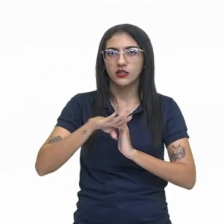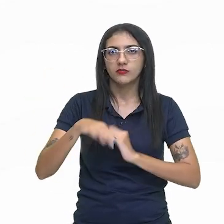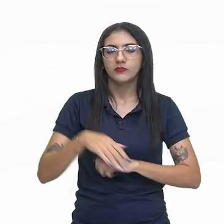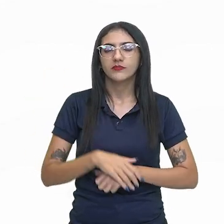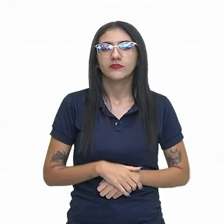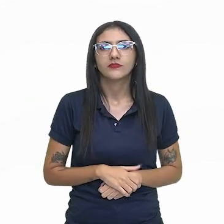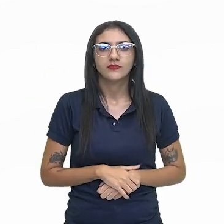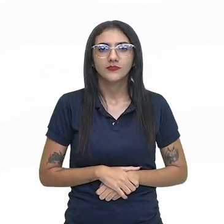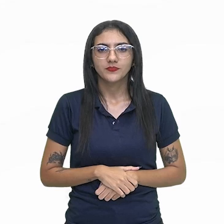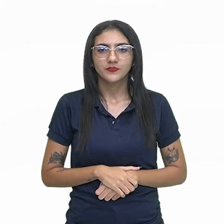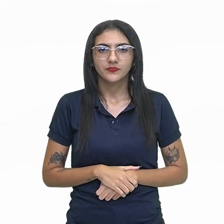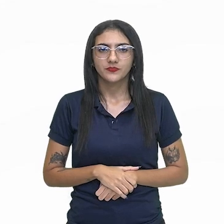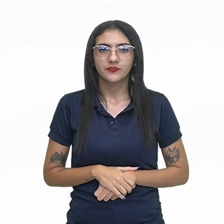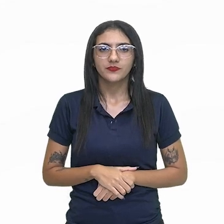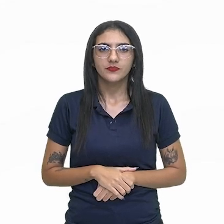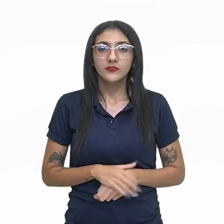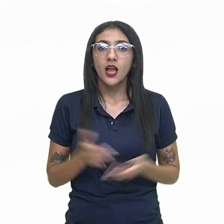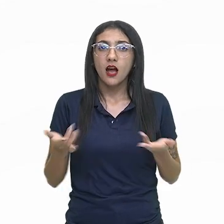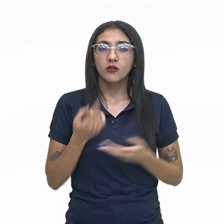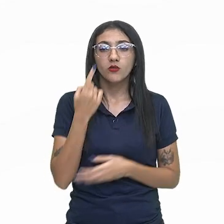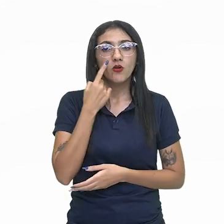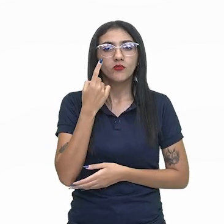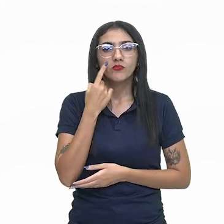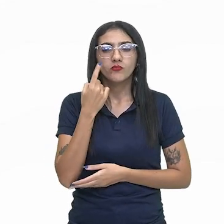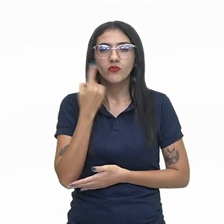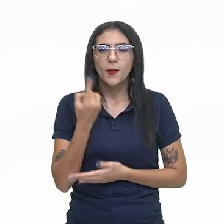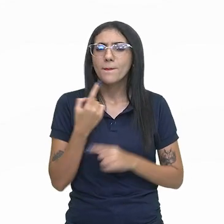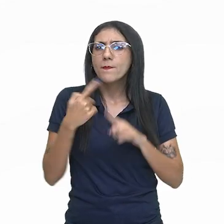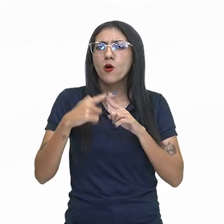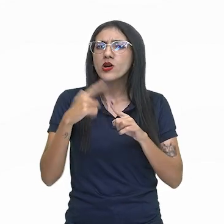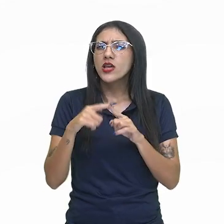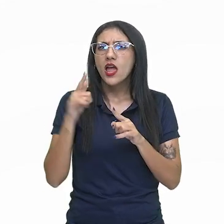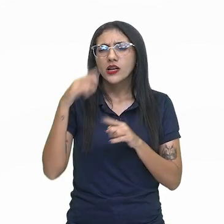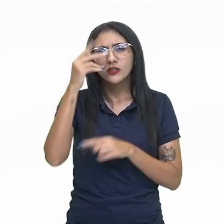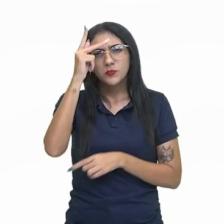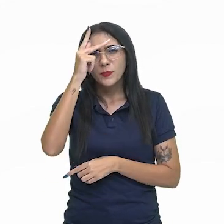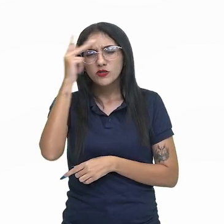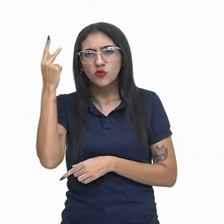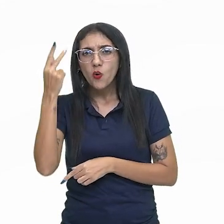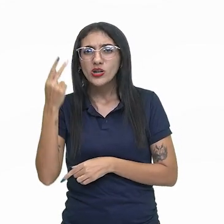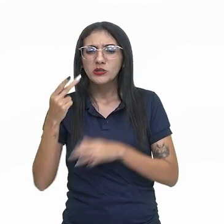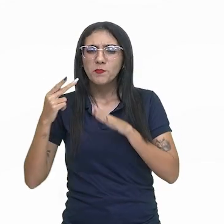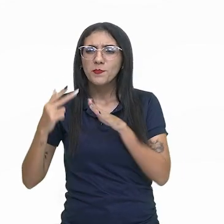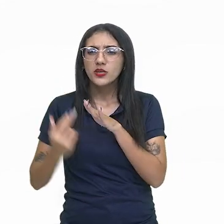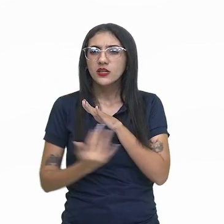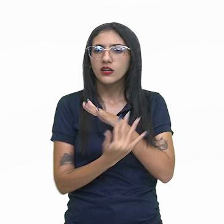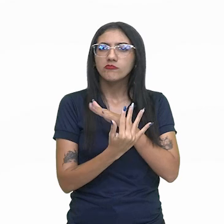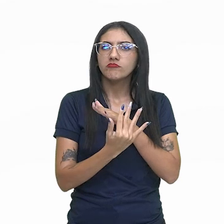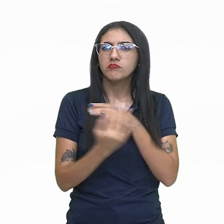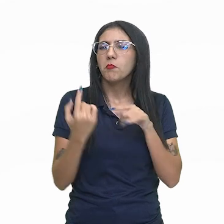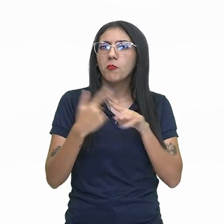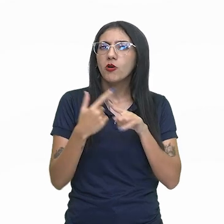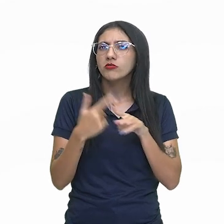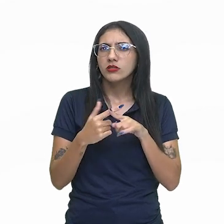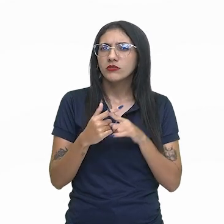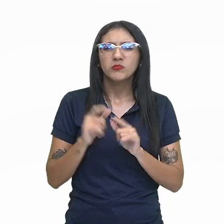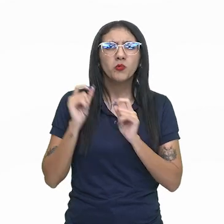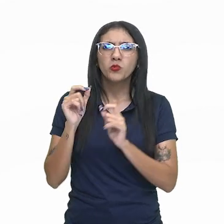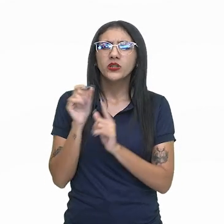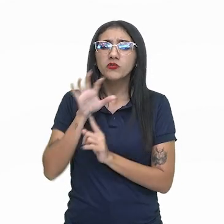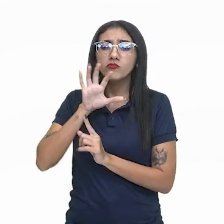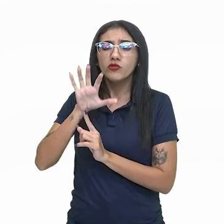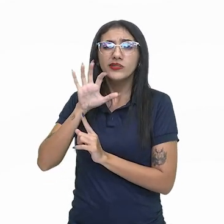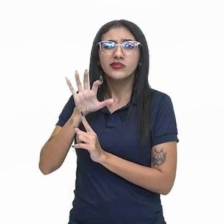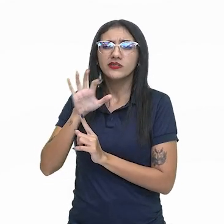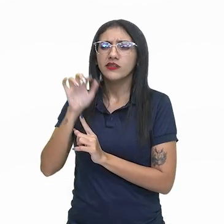nós temos os fatores que vão fazer com que essas pessoas elas se desloquem de um lugar para o outro, né? O que que vai levar